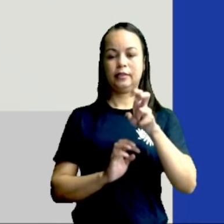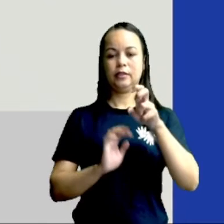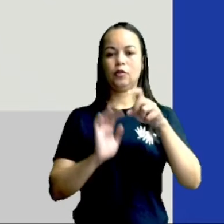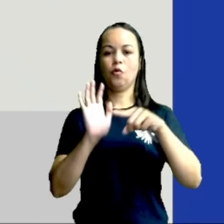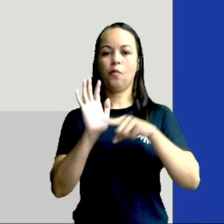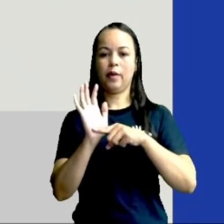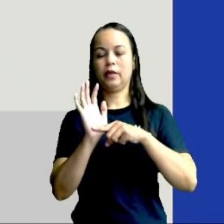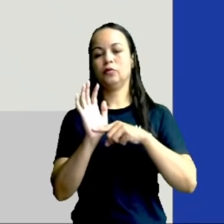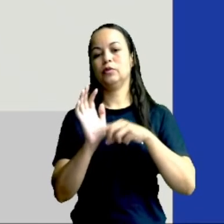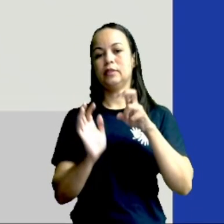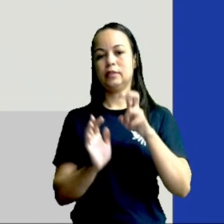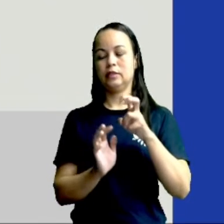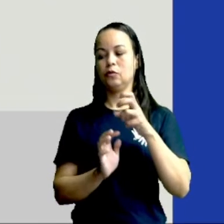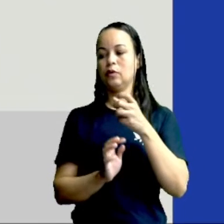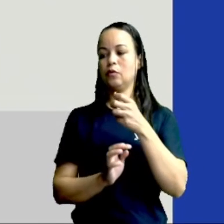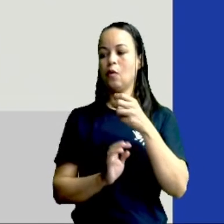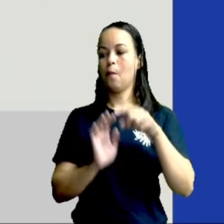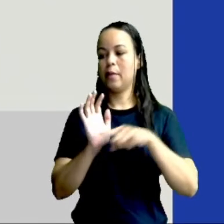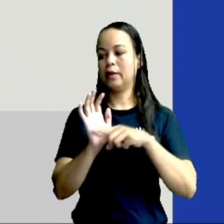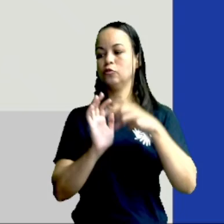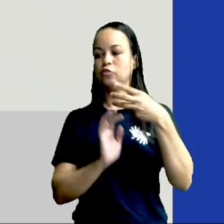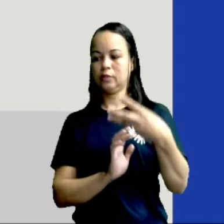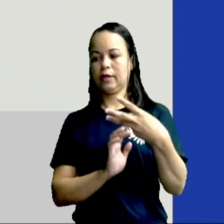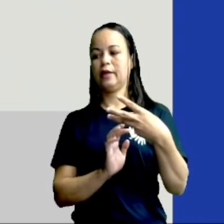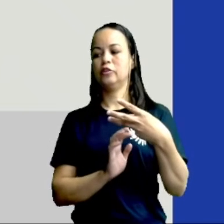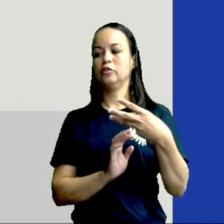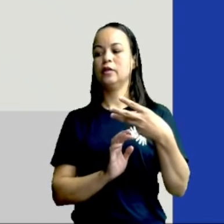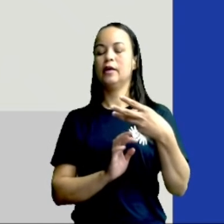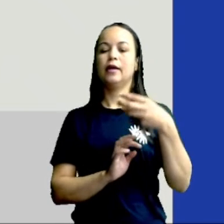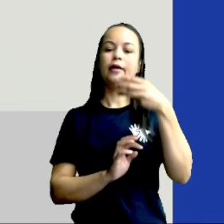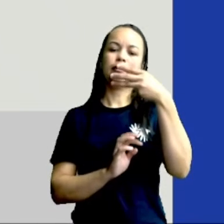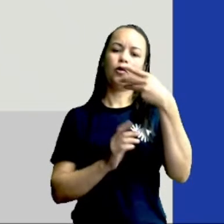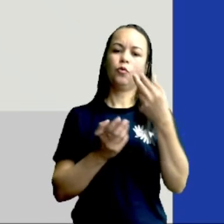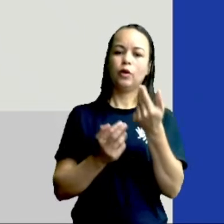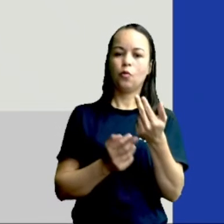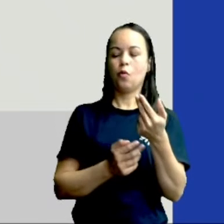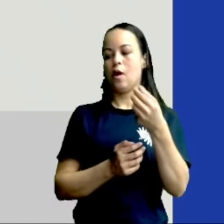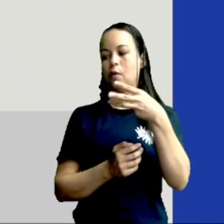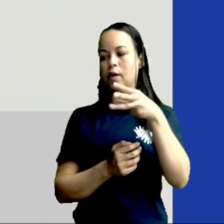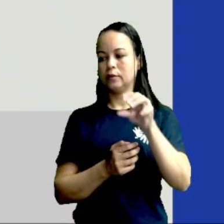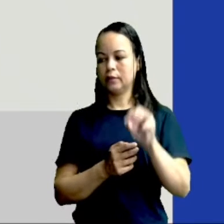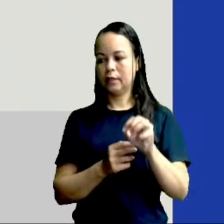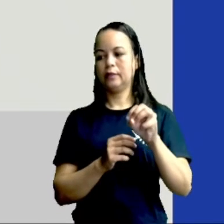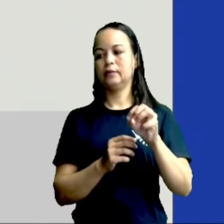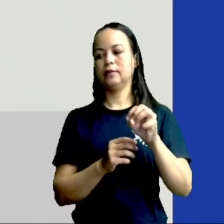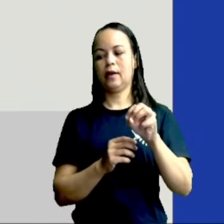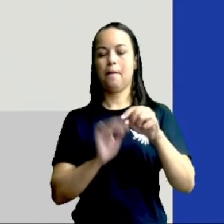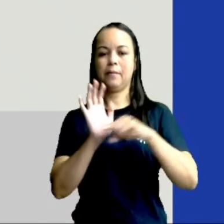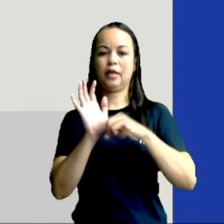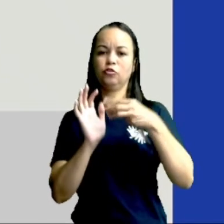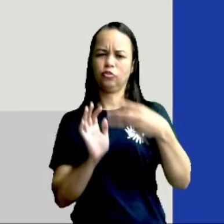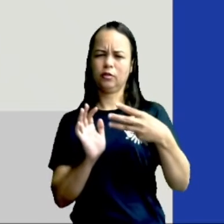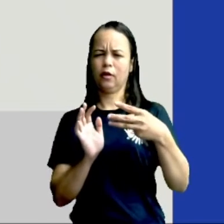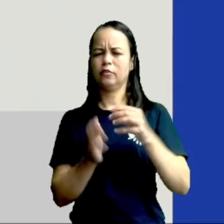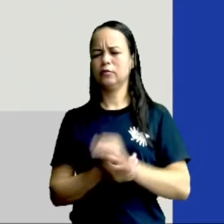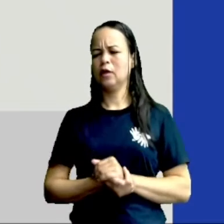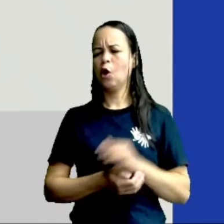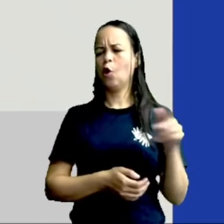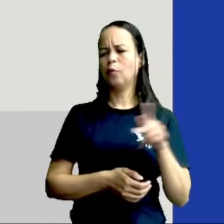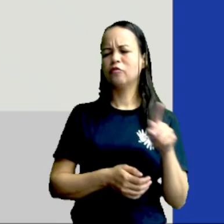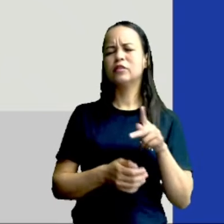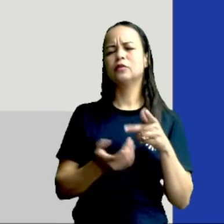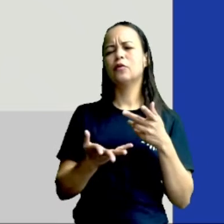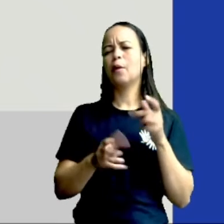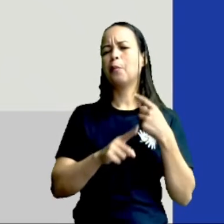a 30 menos 3. Ô, professora, por que não foi aí 35 menos 8? Dá no mesmo,